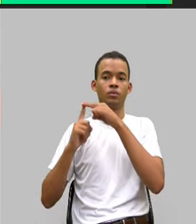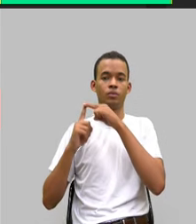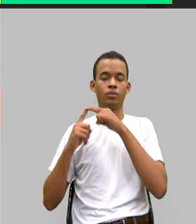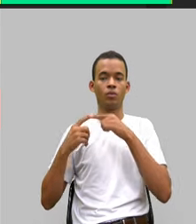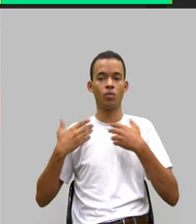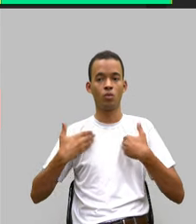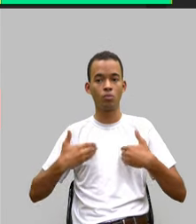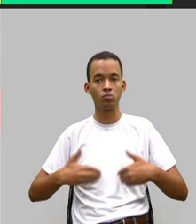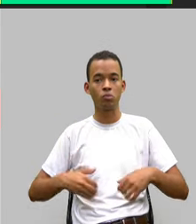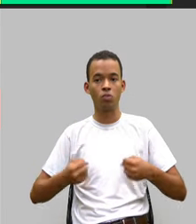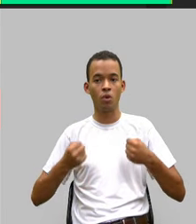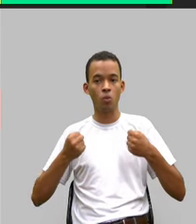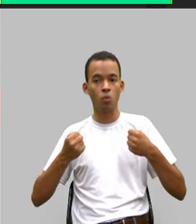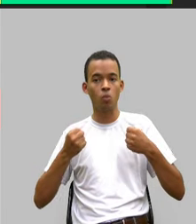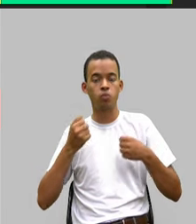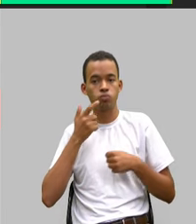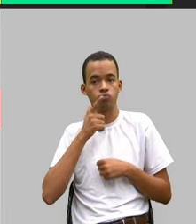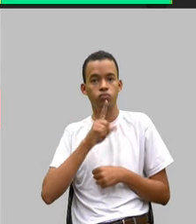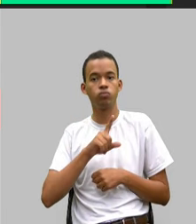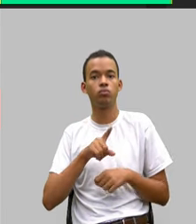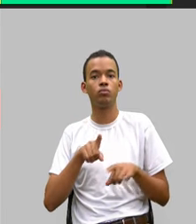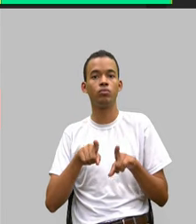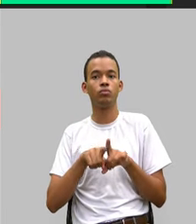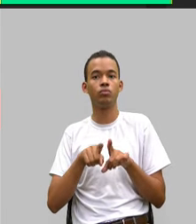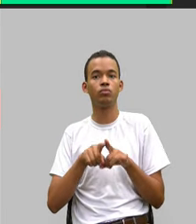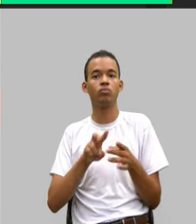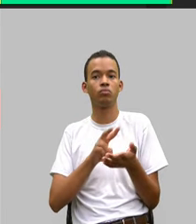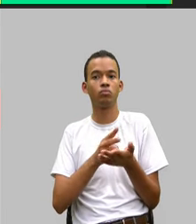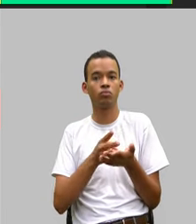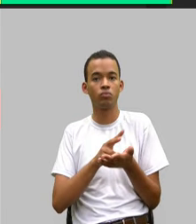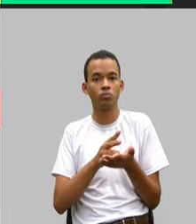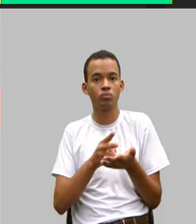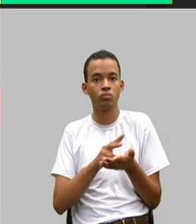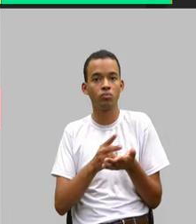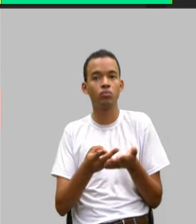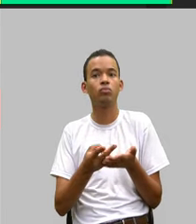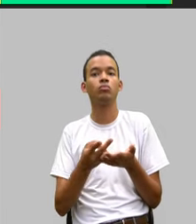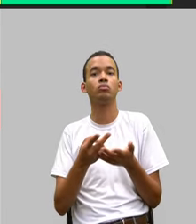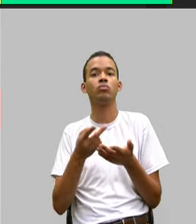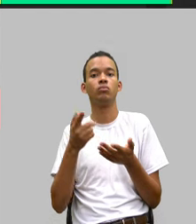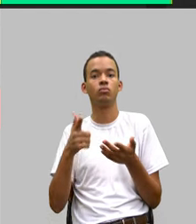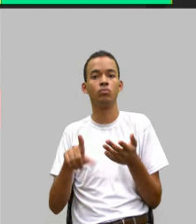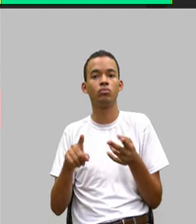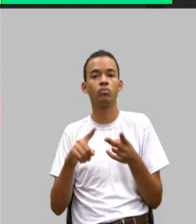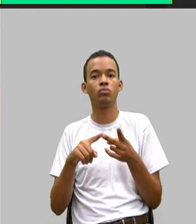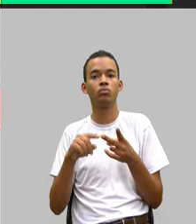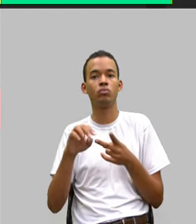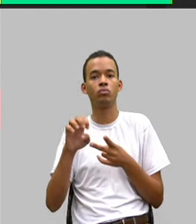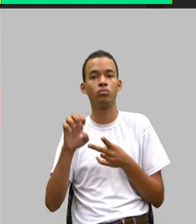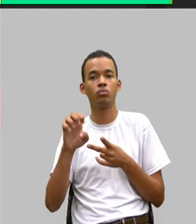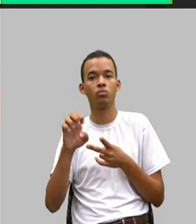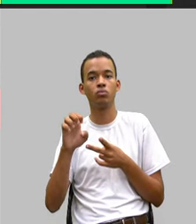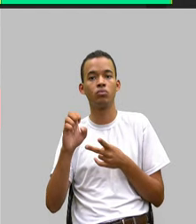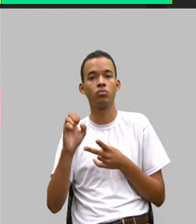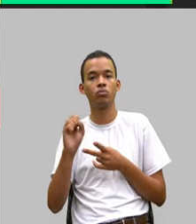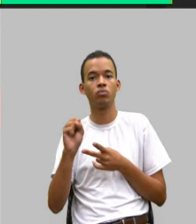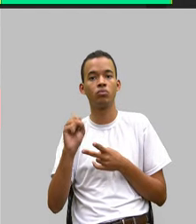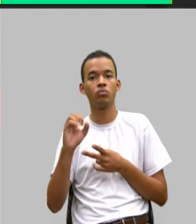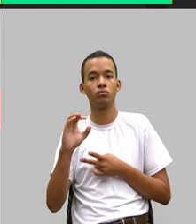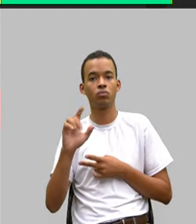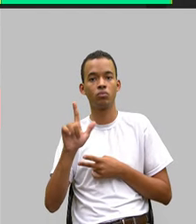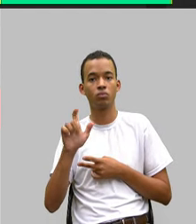aqui já muito bem desenhada pelos meus colegas eh na esclerose múltipla e na sua espasticidade na